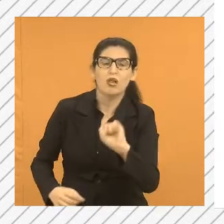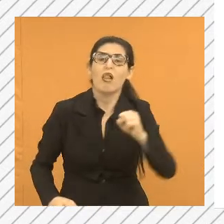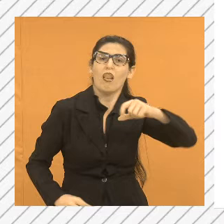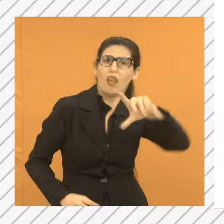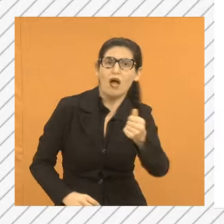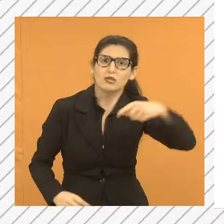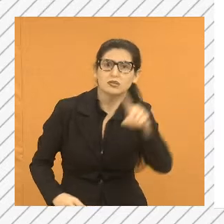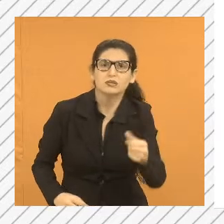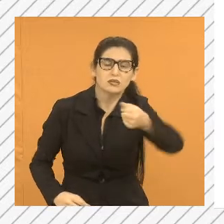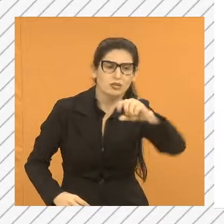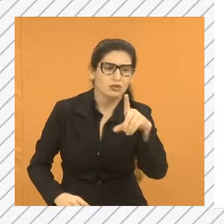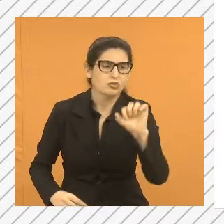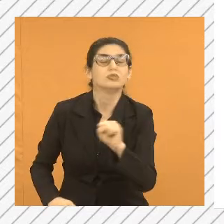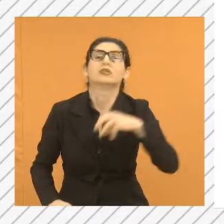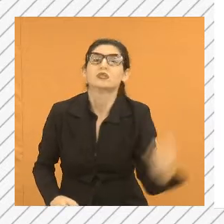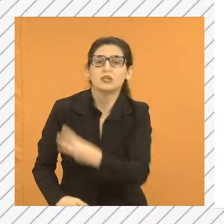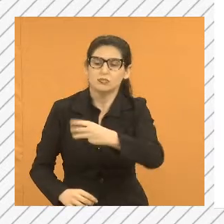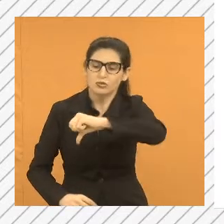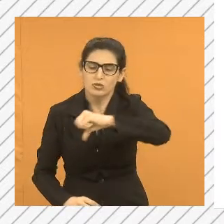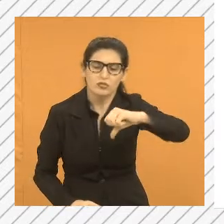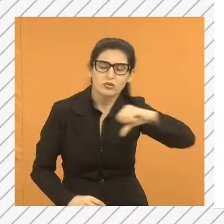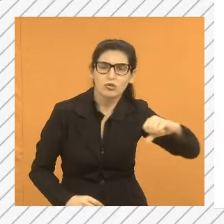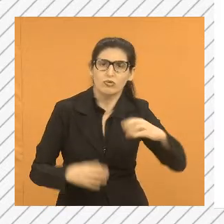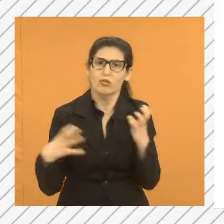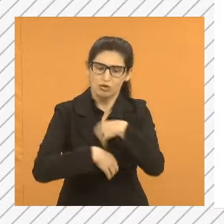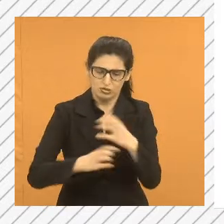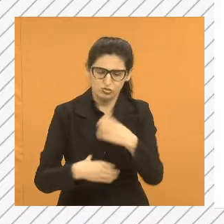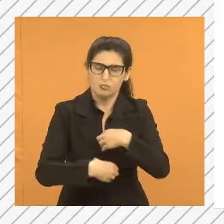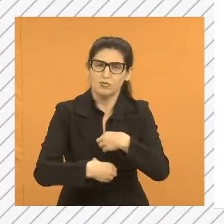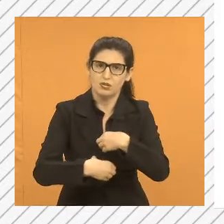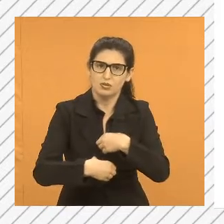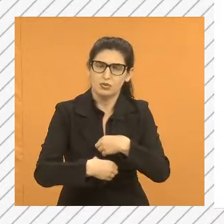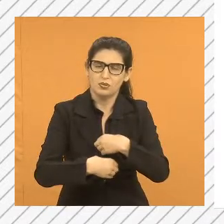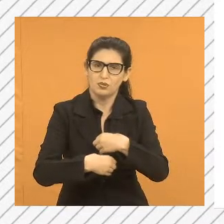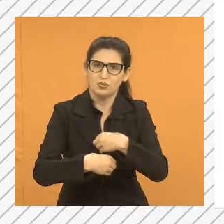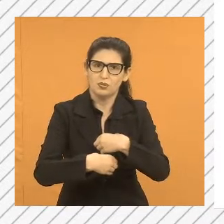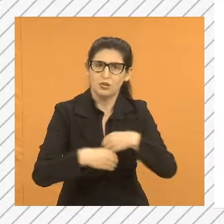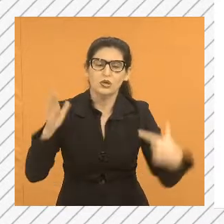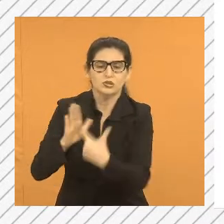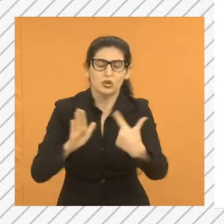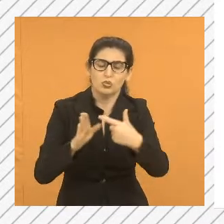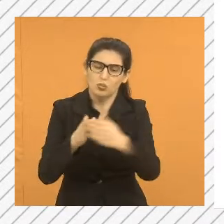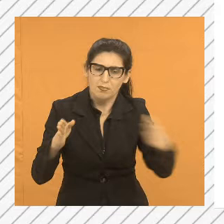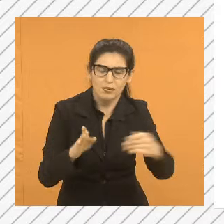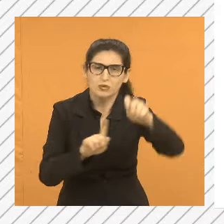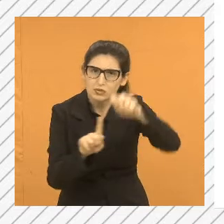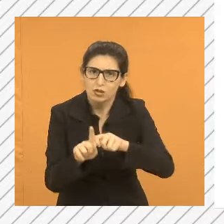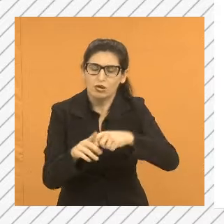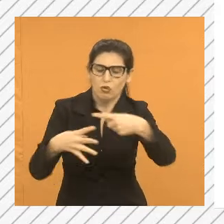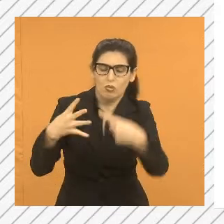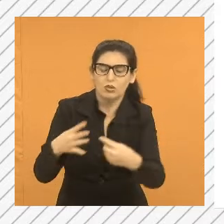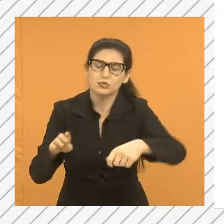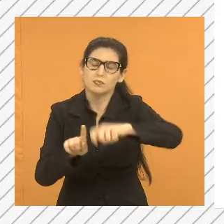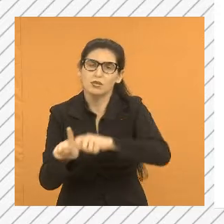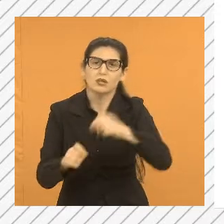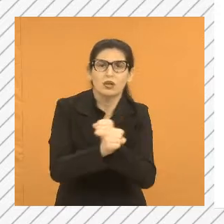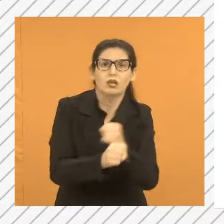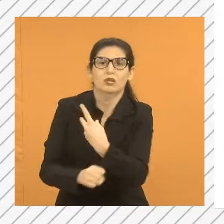temos 3.999 atendimentos no segundo quadrimestre de 2018,